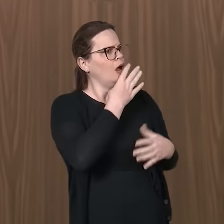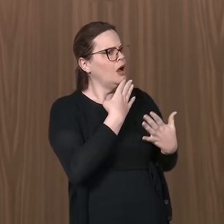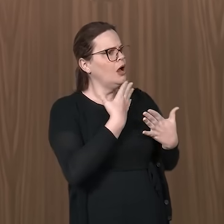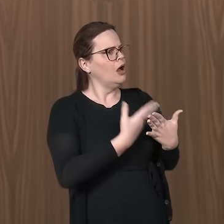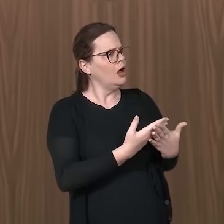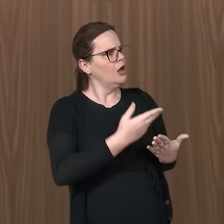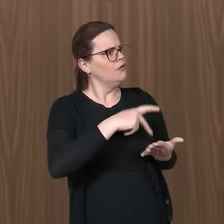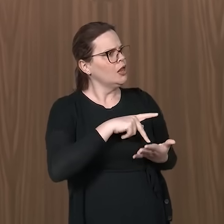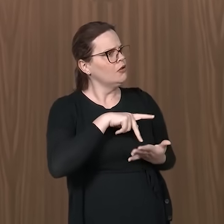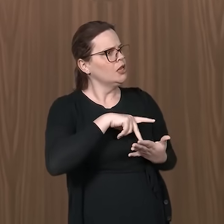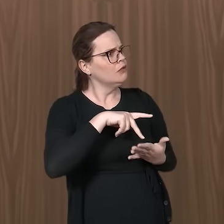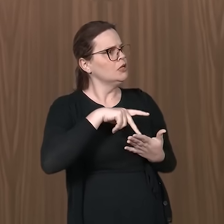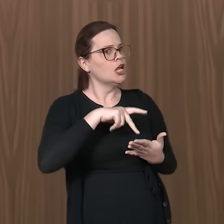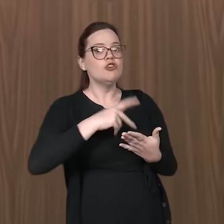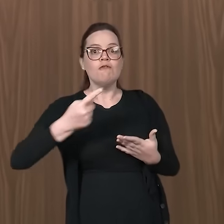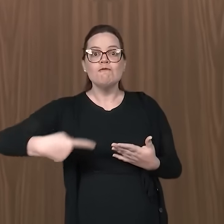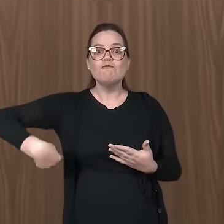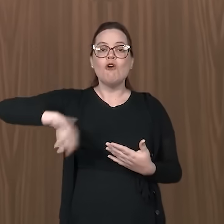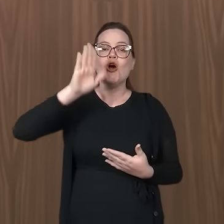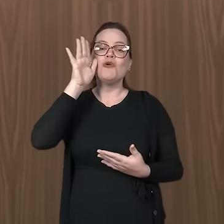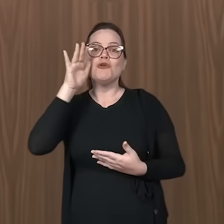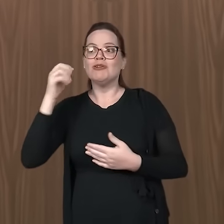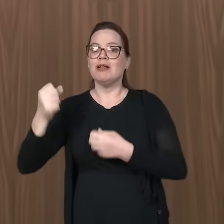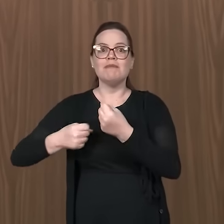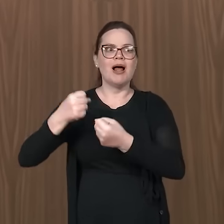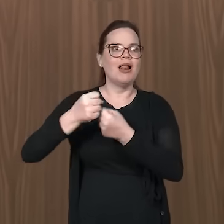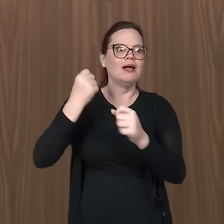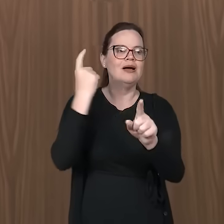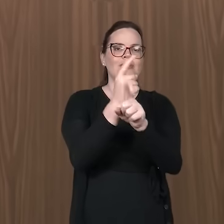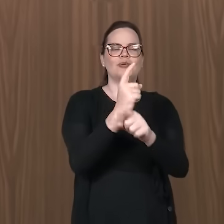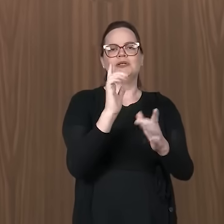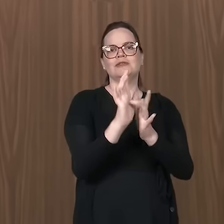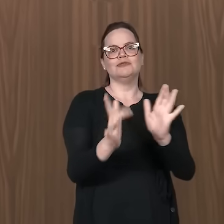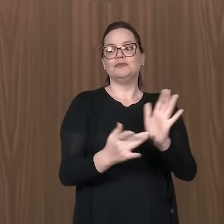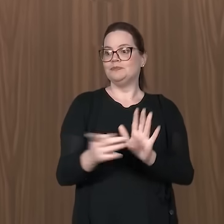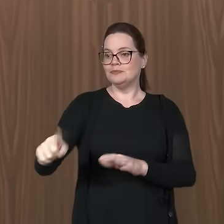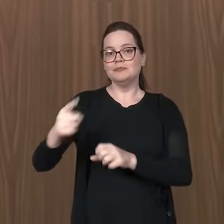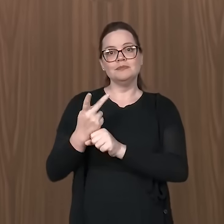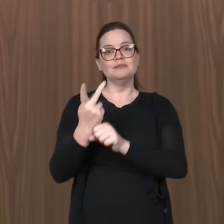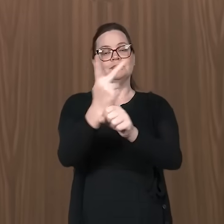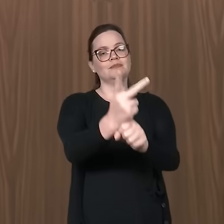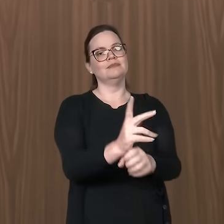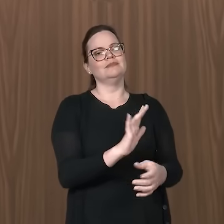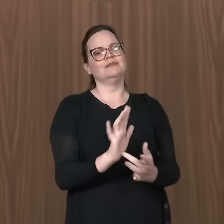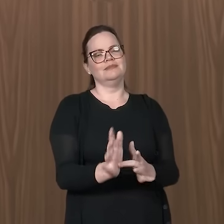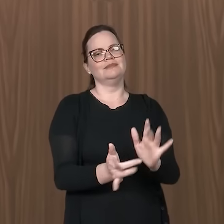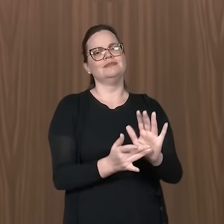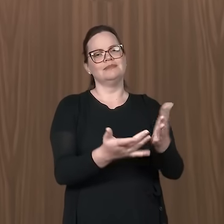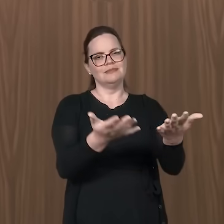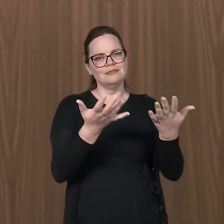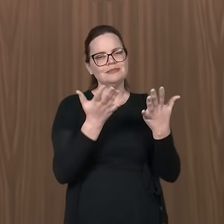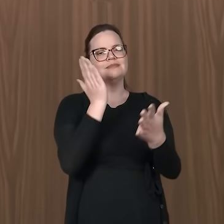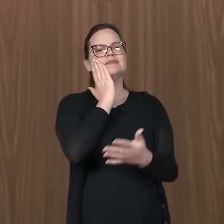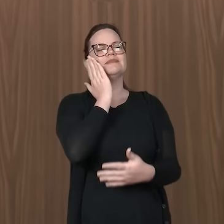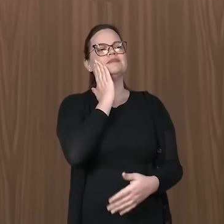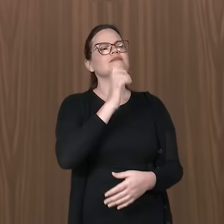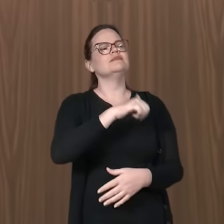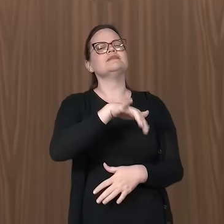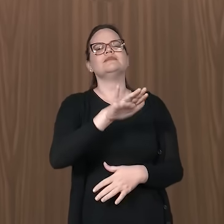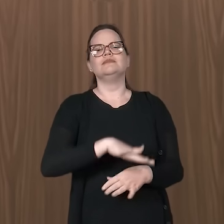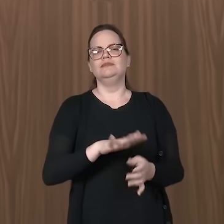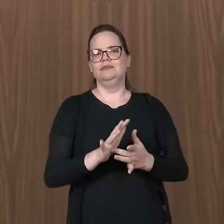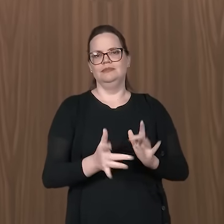que Jesus conhecia as necessidades da alma dela, da sede dela, todos saíram para ver quem